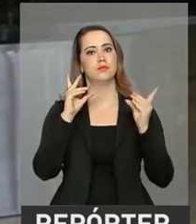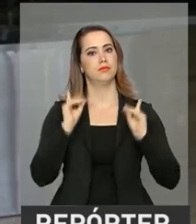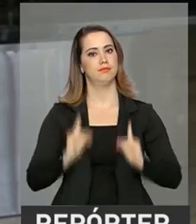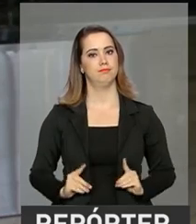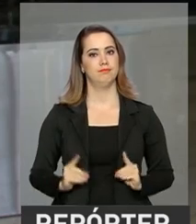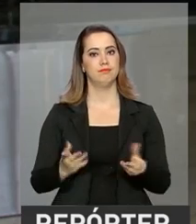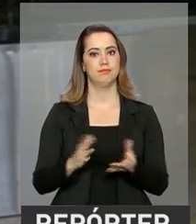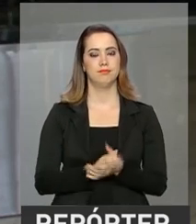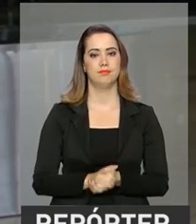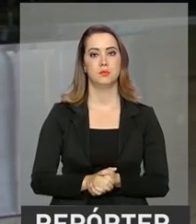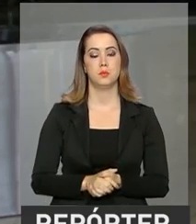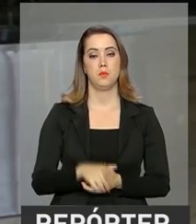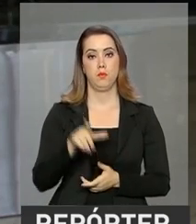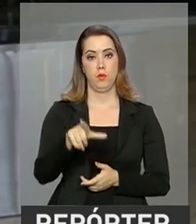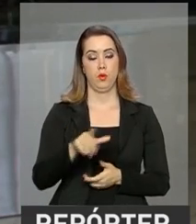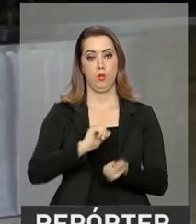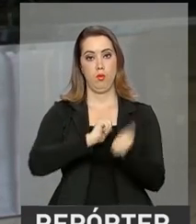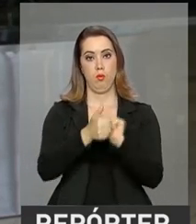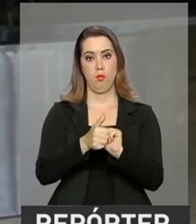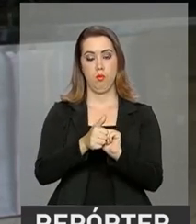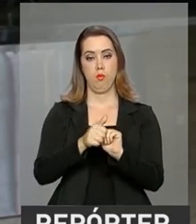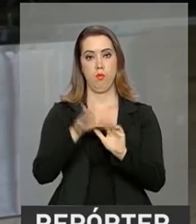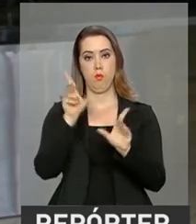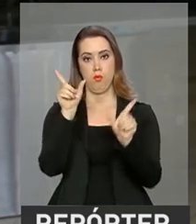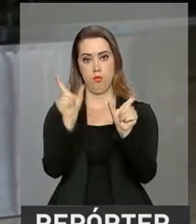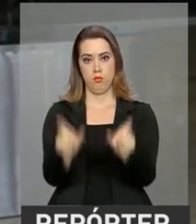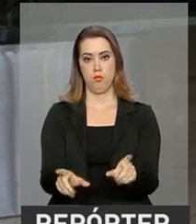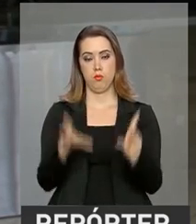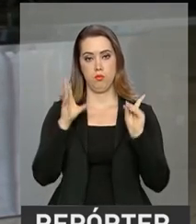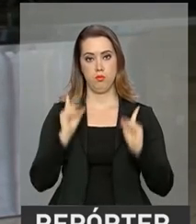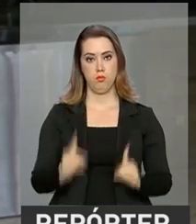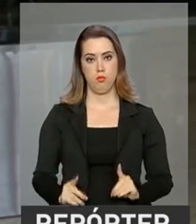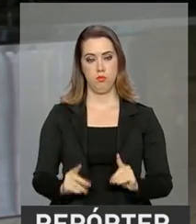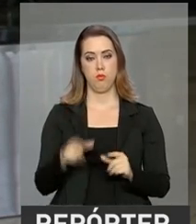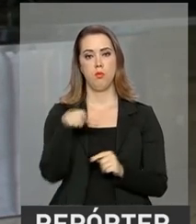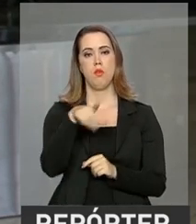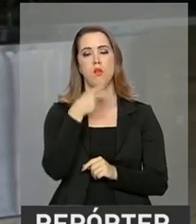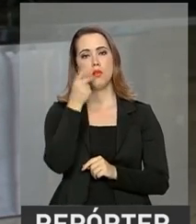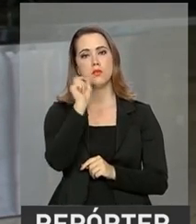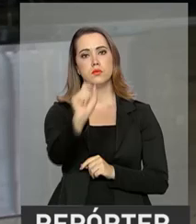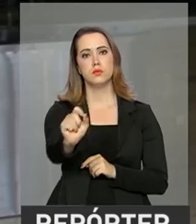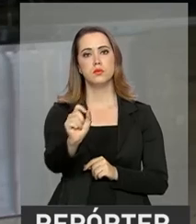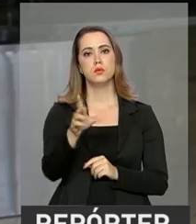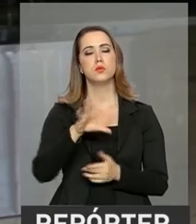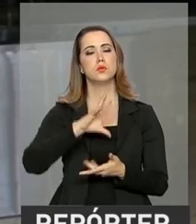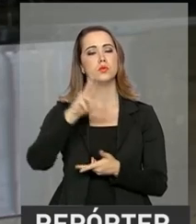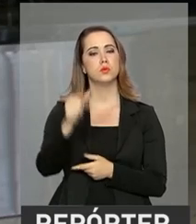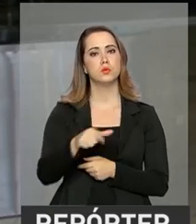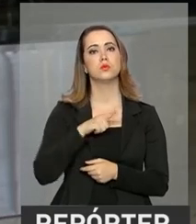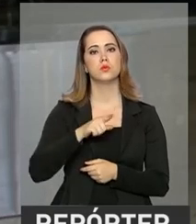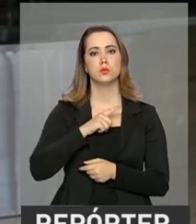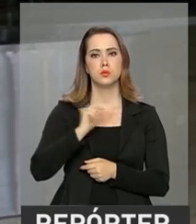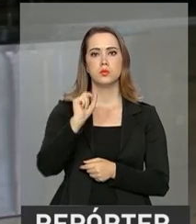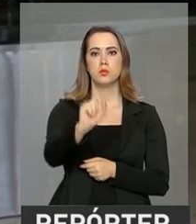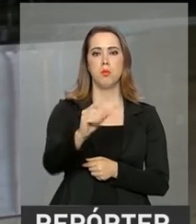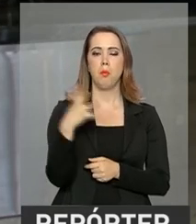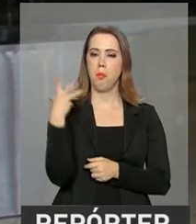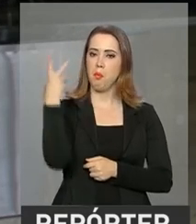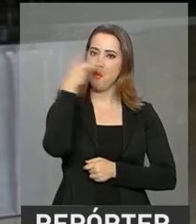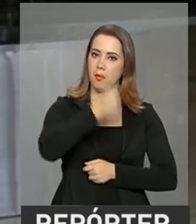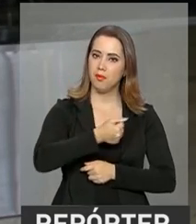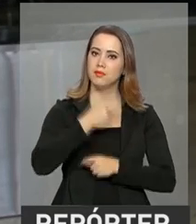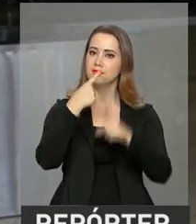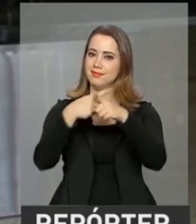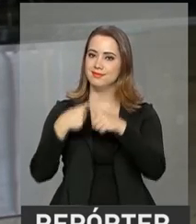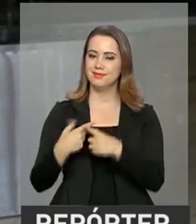paralímpicos o atleta paralímpico e o Hanson do Nascimento Ferreira disse que os atletas paralímpicos também vão fazer bonito no Rio